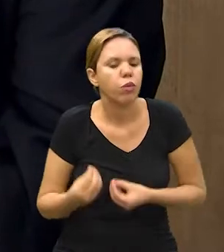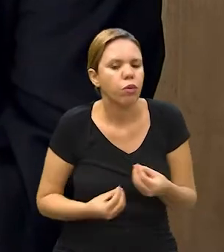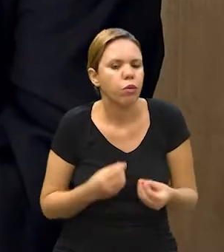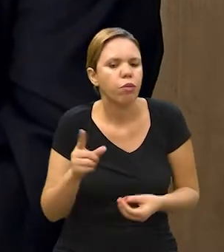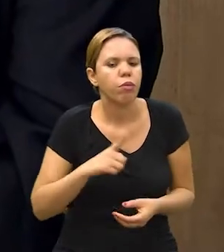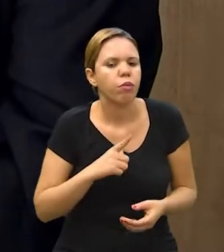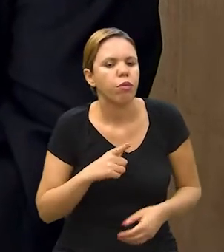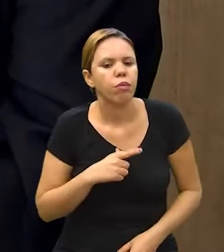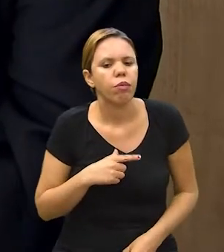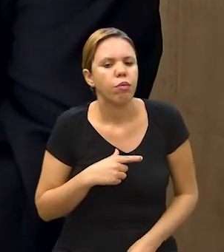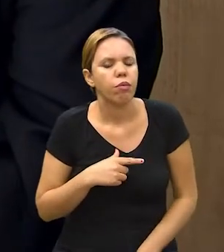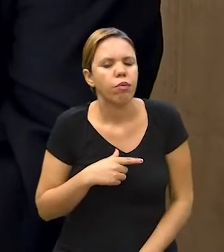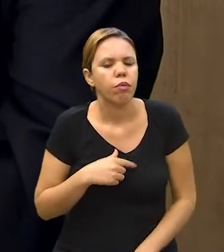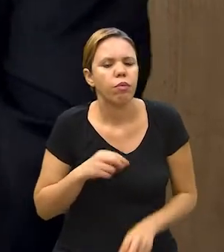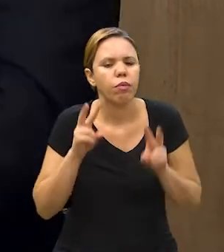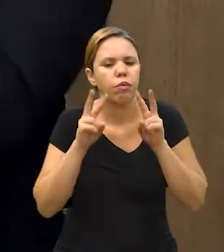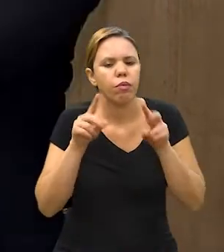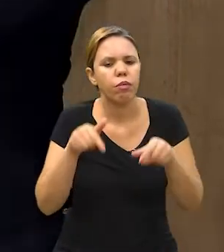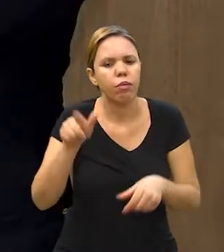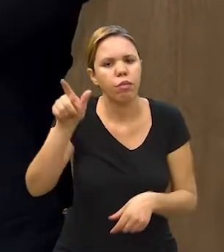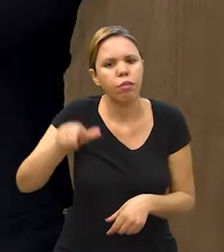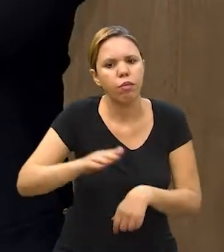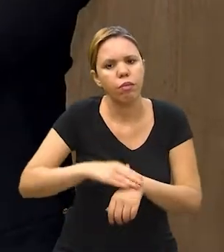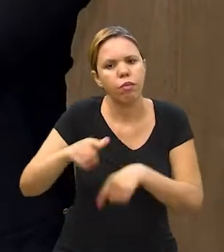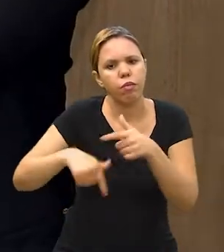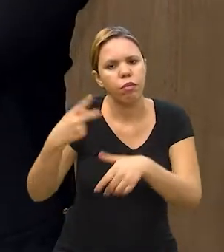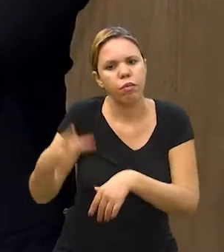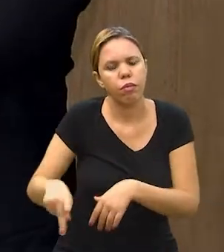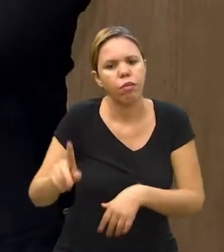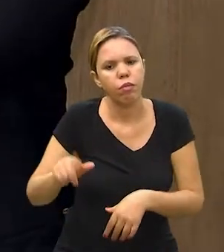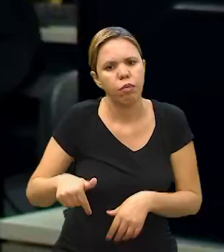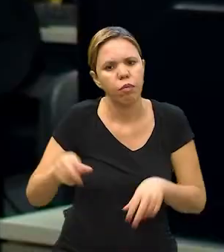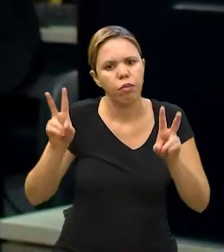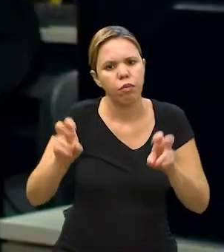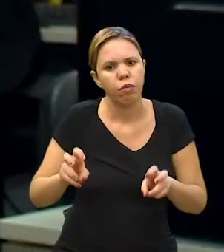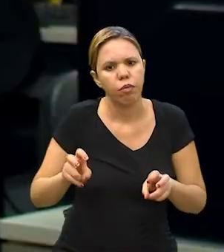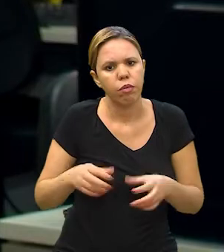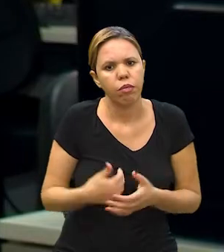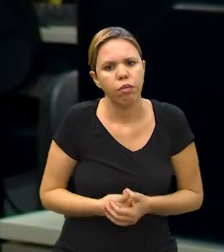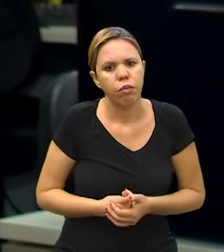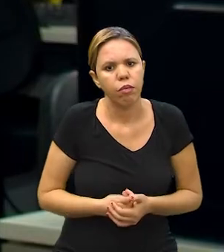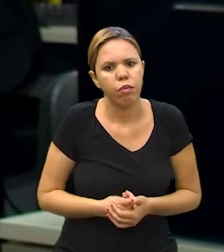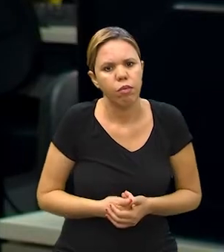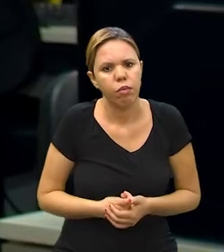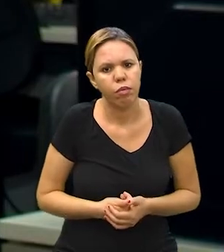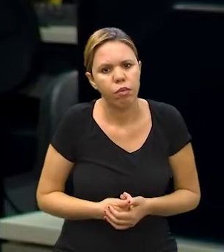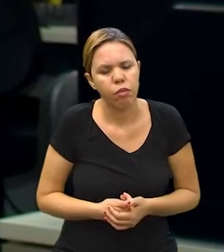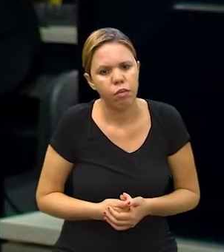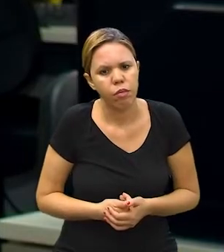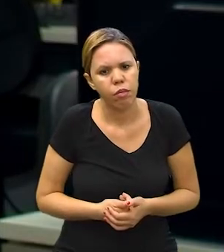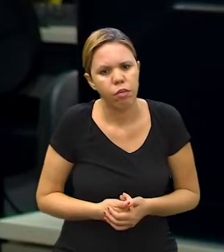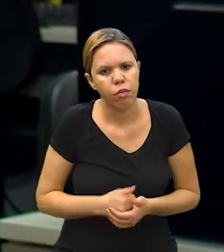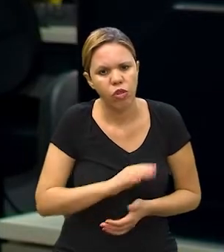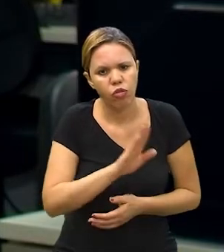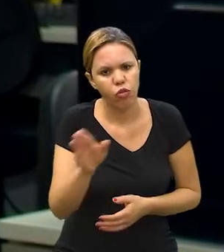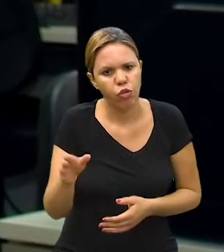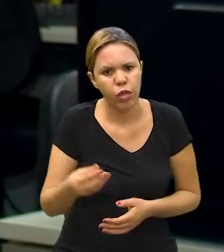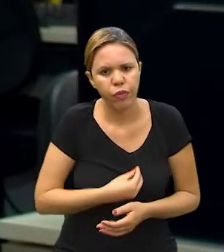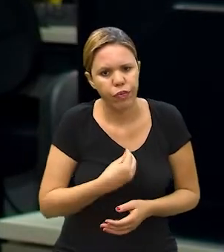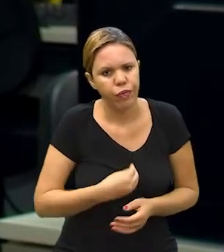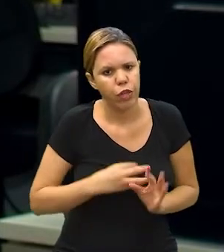tem sido visto isso pelo senhor, pelo seu mandato? Olha, essa é uma temática incrível porque ela toca diretamente a vida